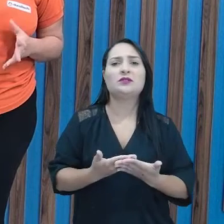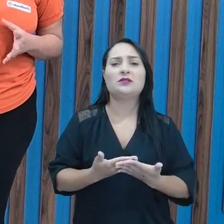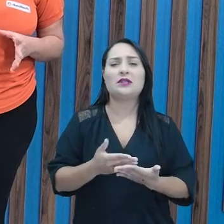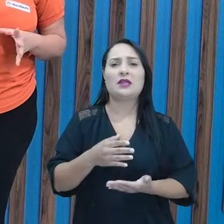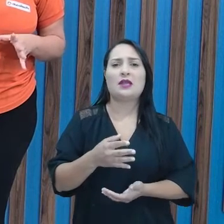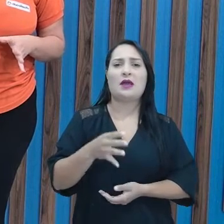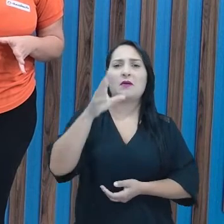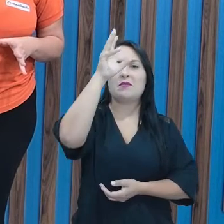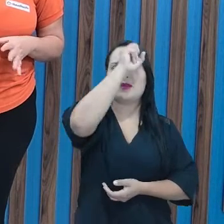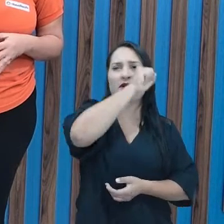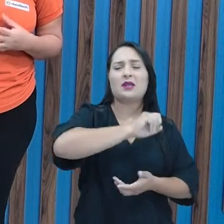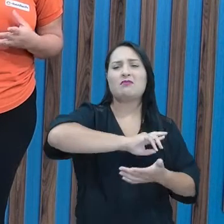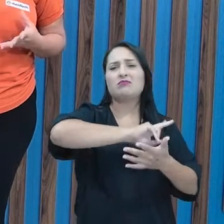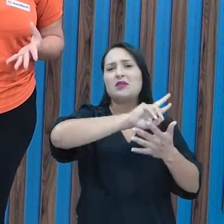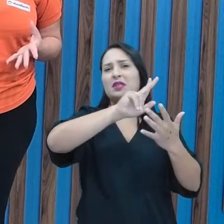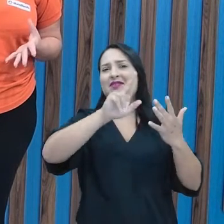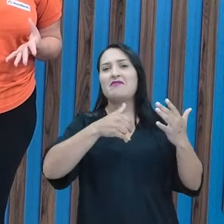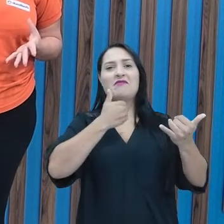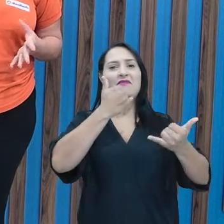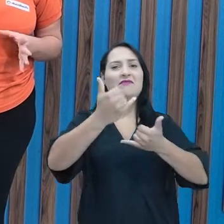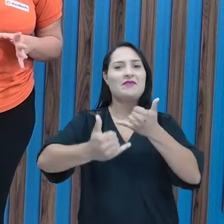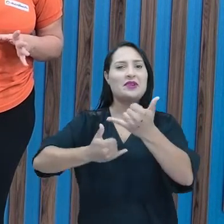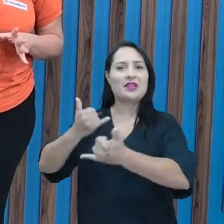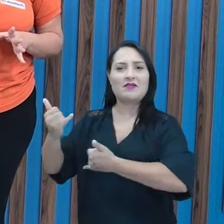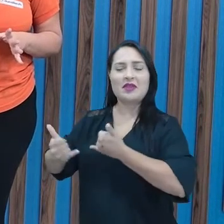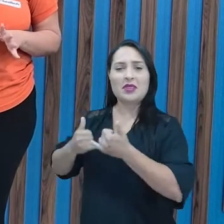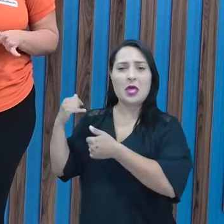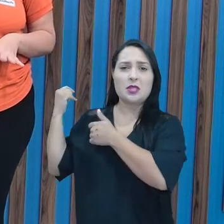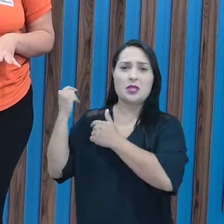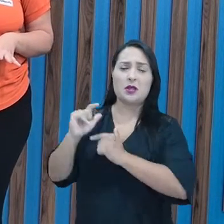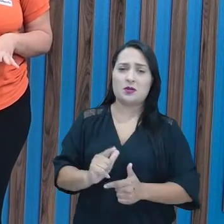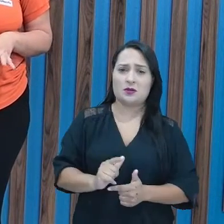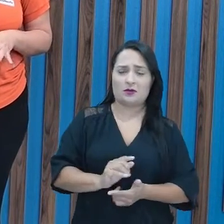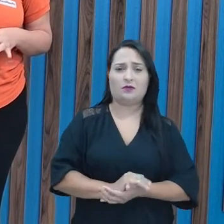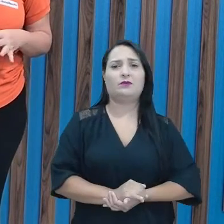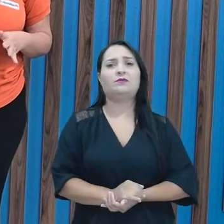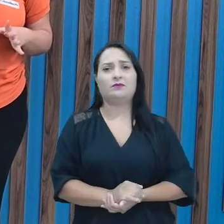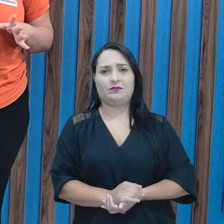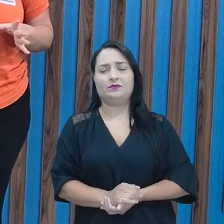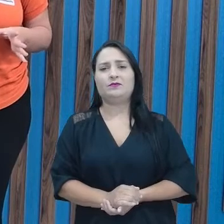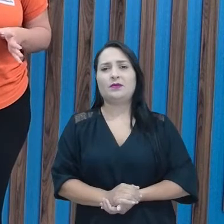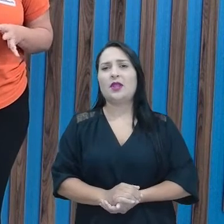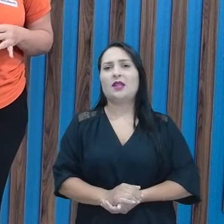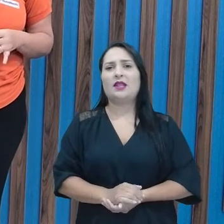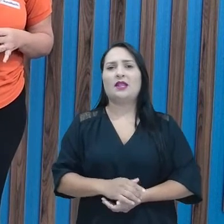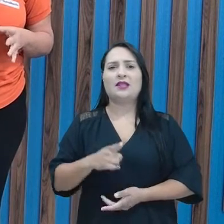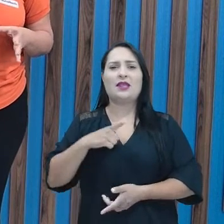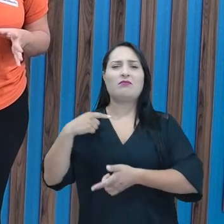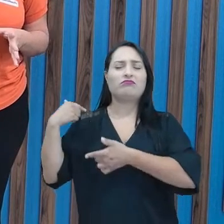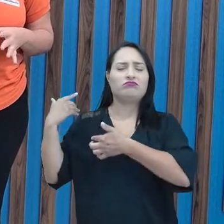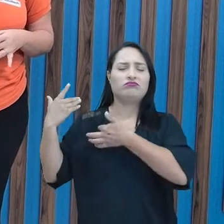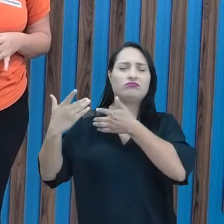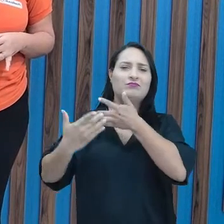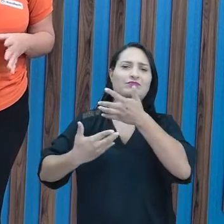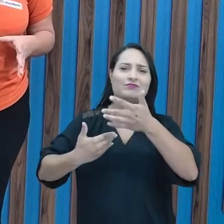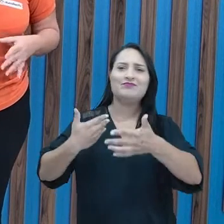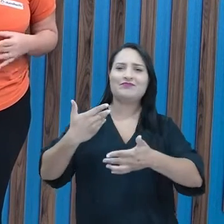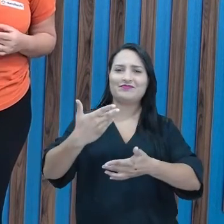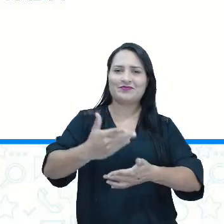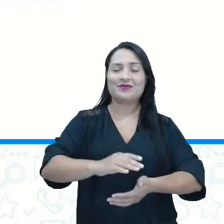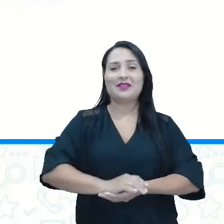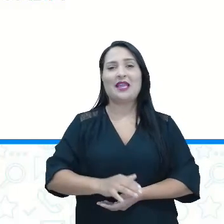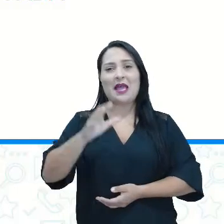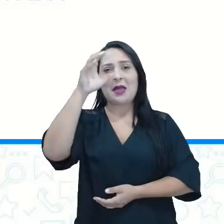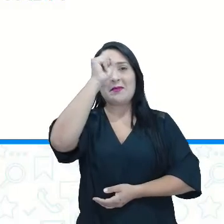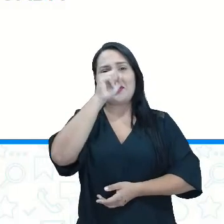sobre a diversidade das brincadeiras tradicionais, aquelas que são passadas de geração em geração.